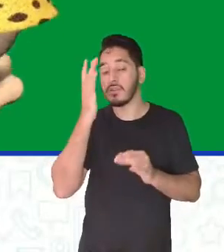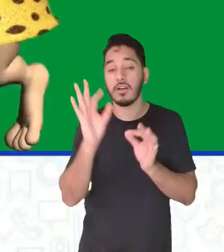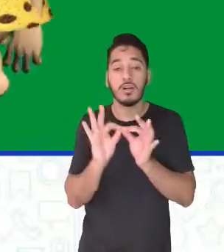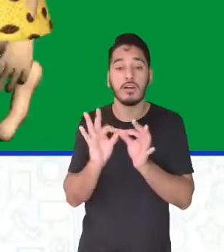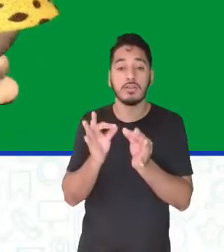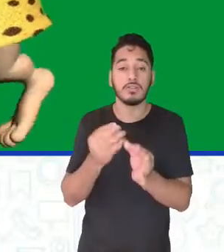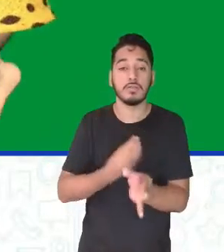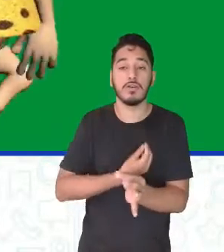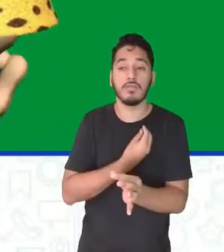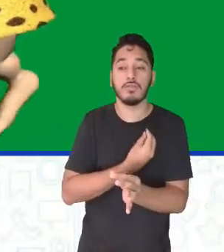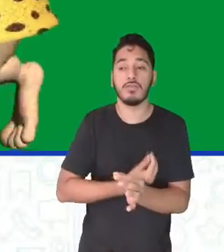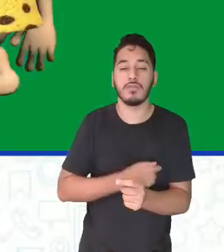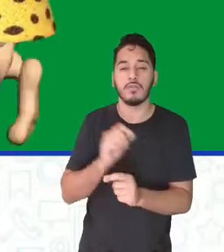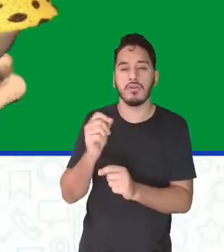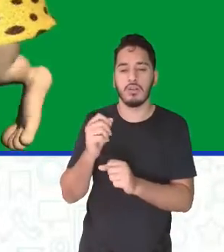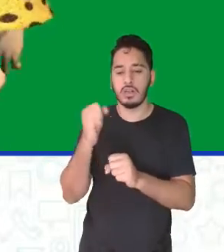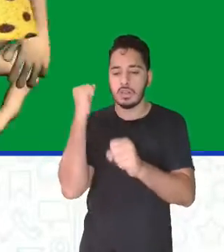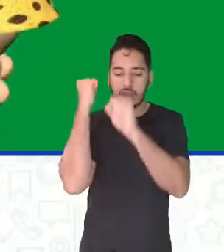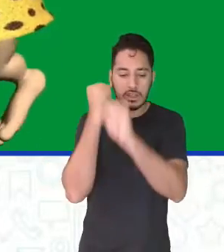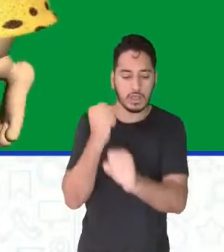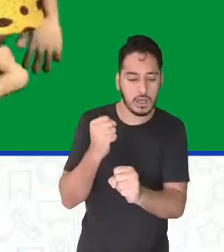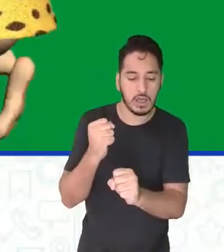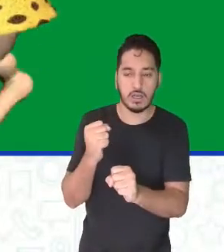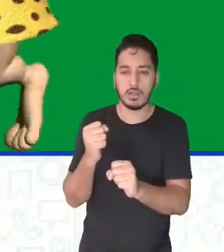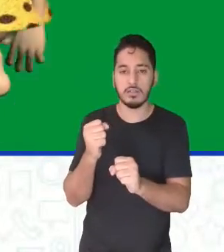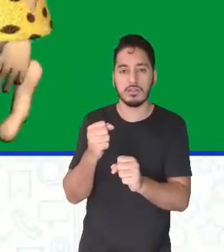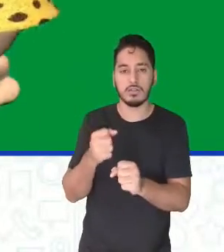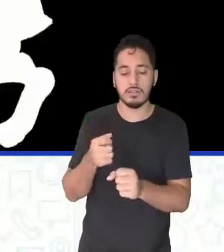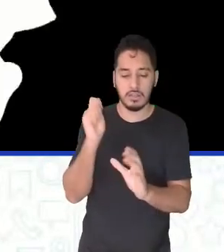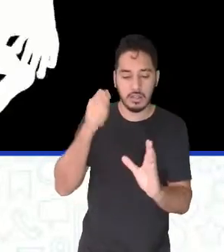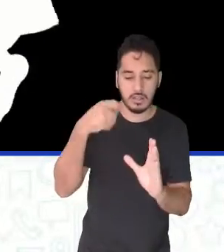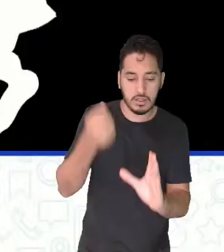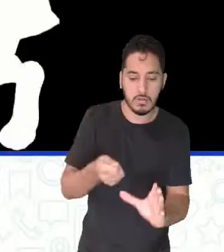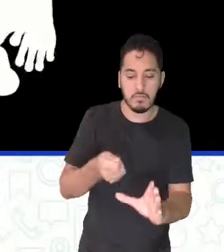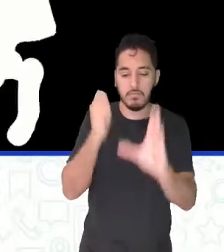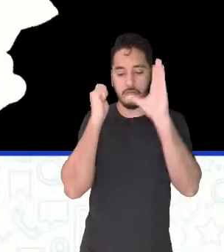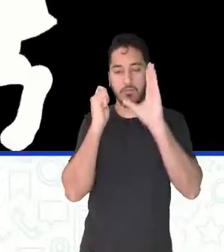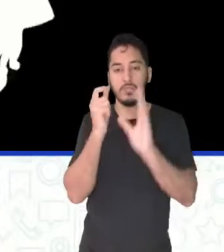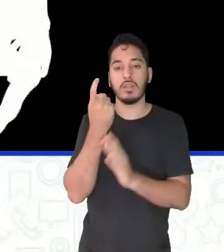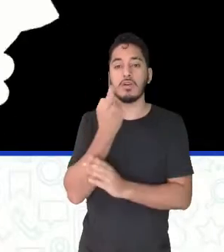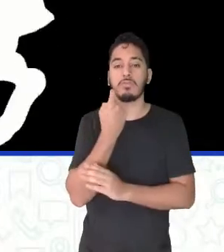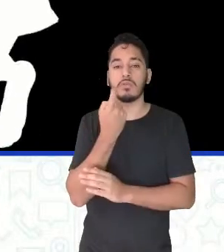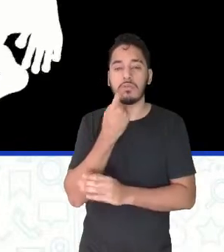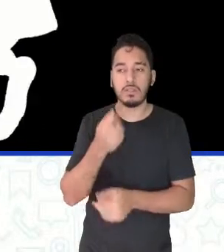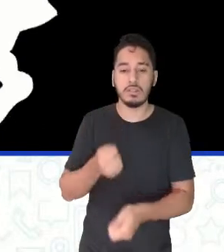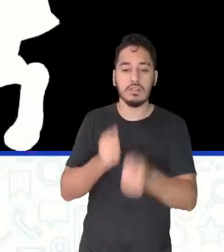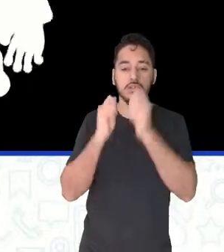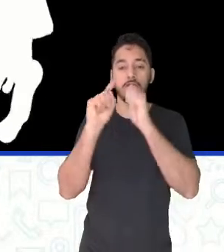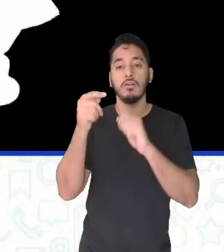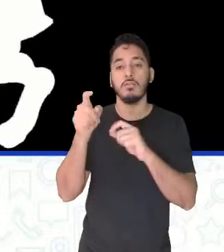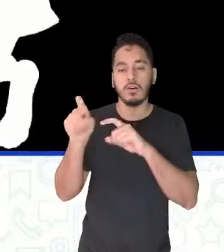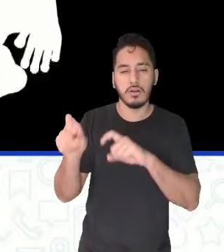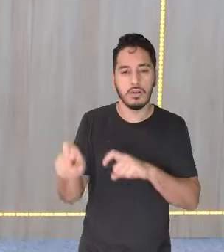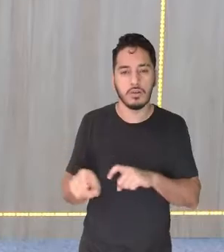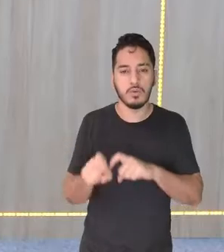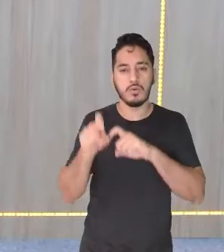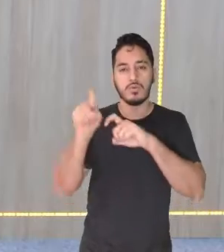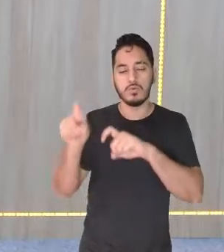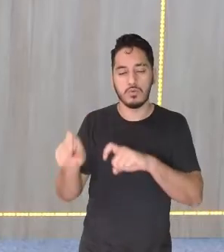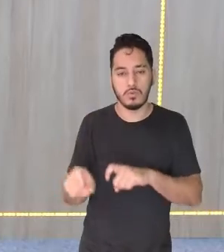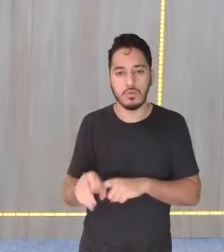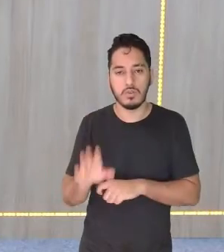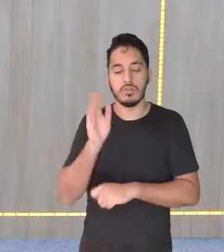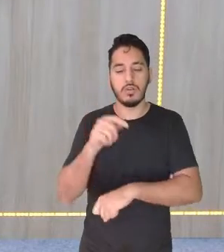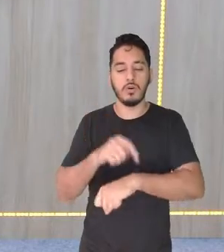né? Aquela questão da caça, da pesca, depois ele transita, né? Para uma coisa bem mais para a agricultura, né? Quando a gente já vai chamar ali